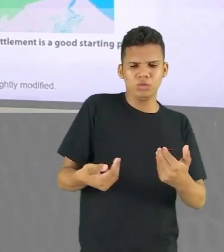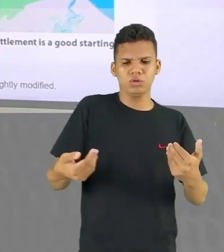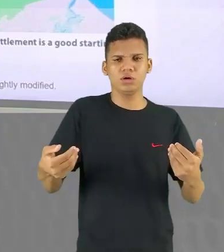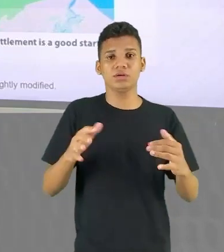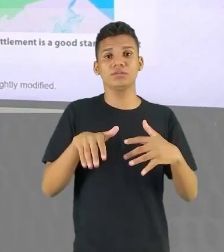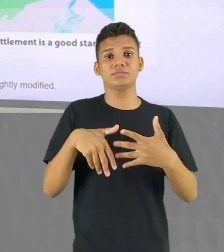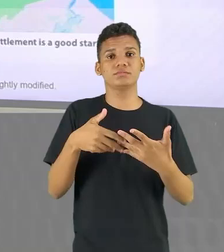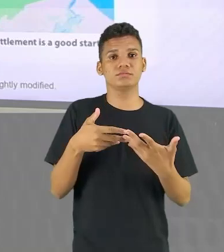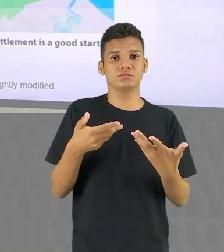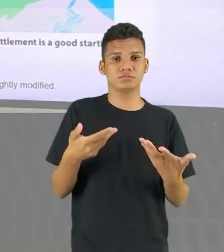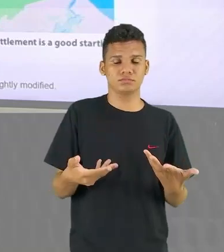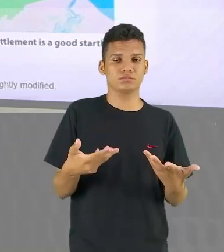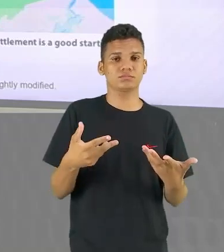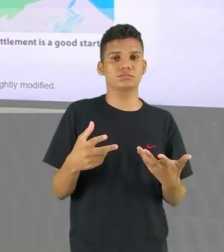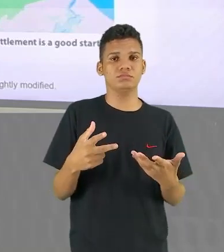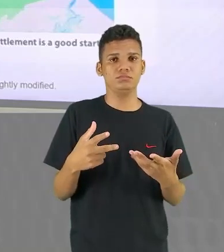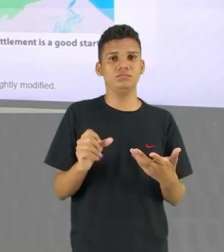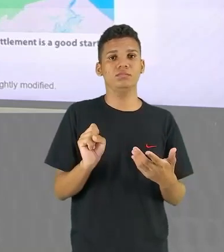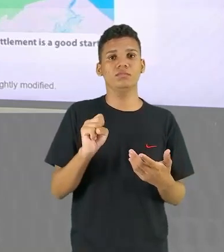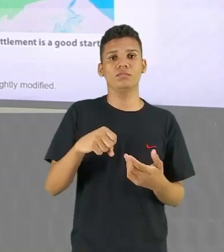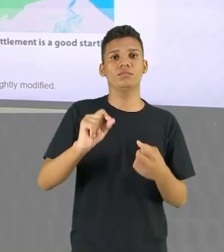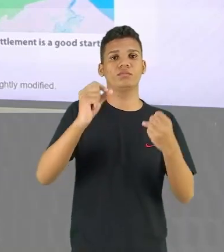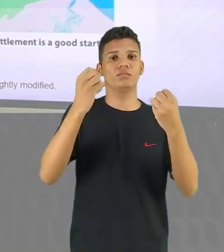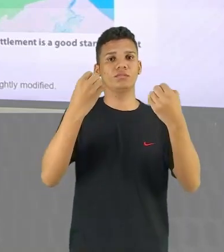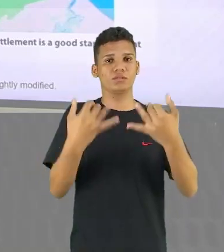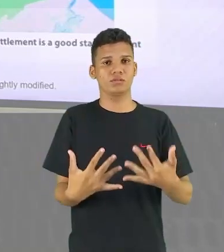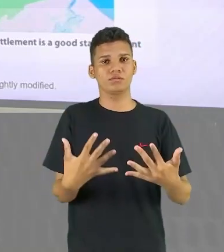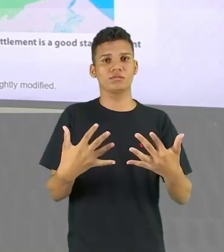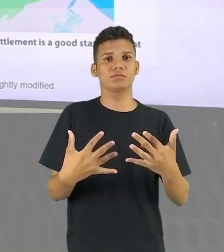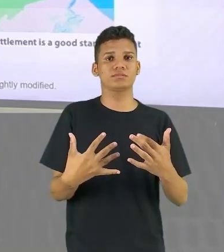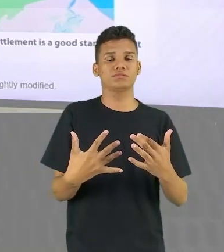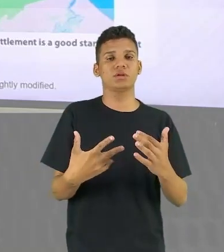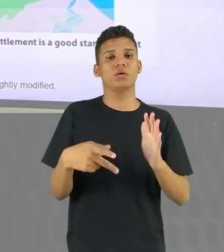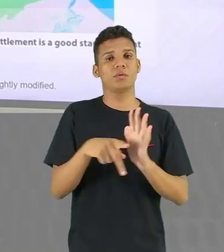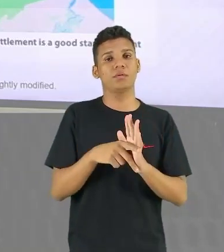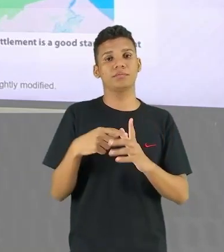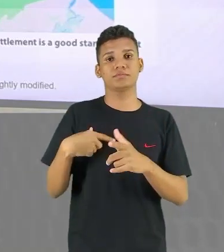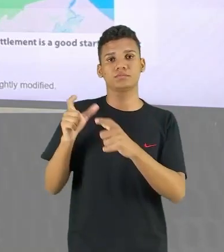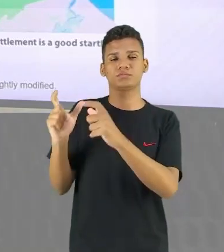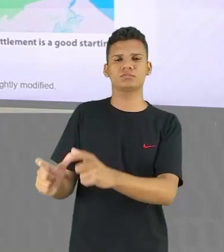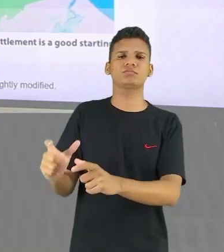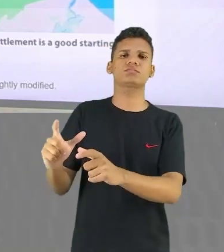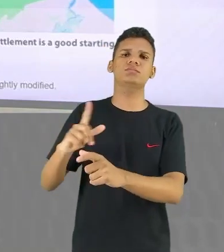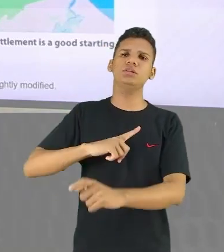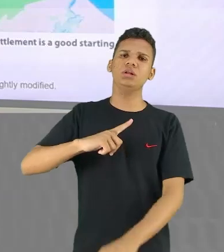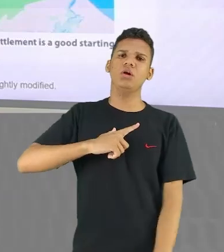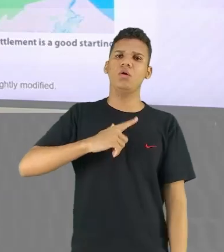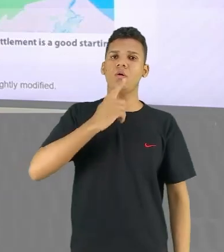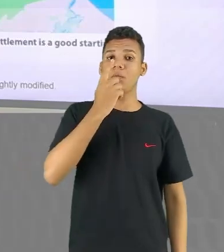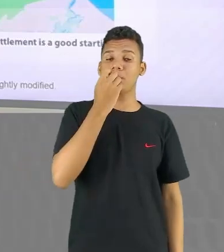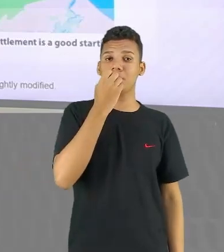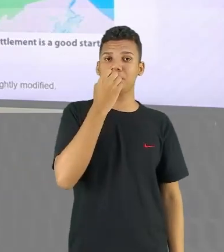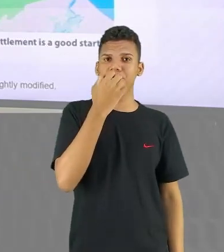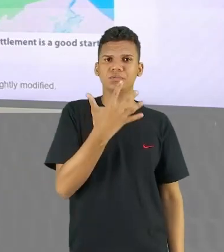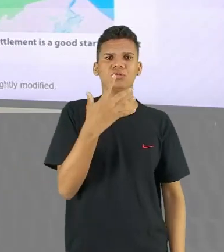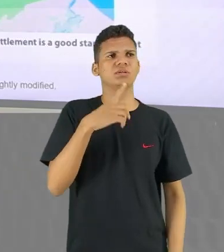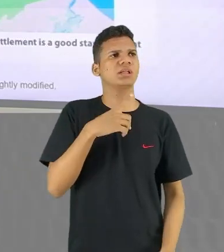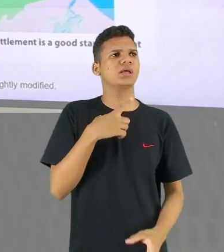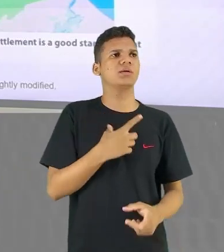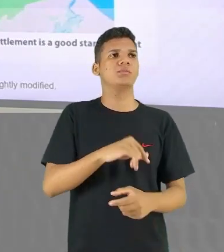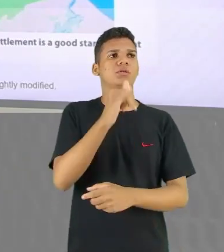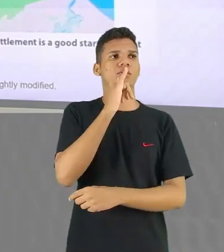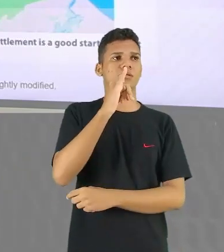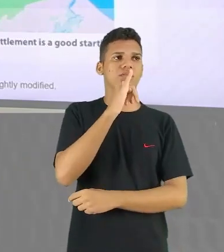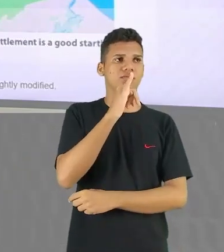este pequeno assentamento, essa pequena localização, é um bom ponto de